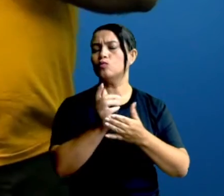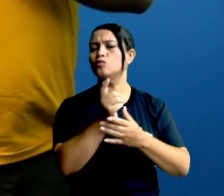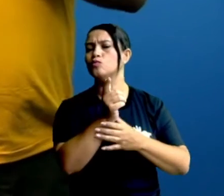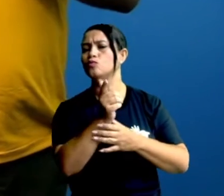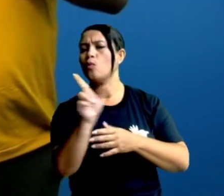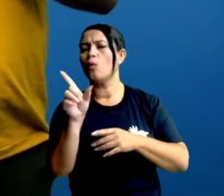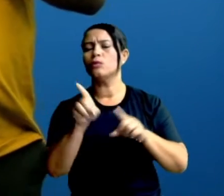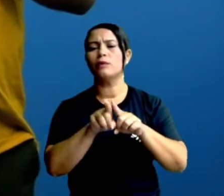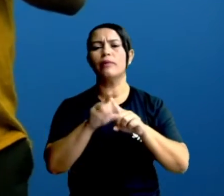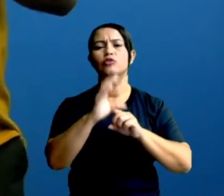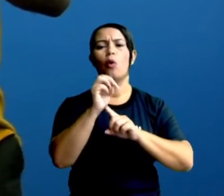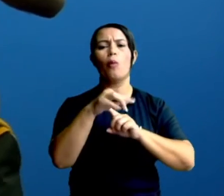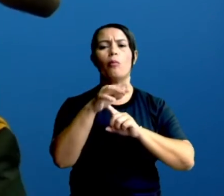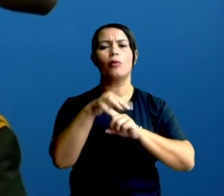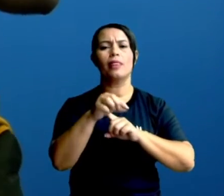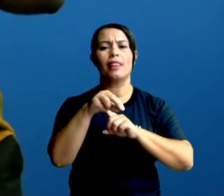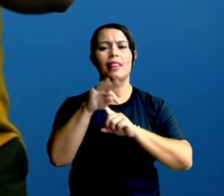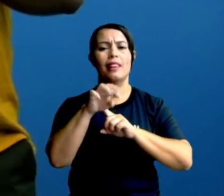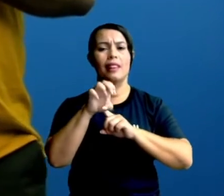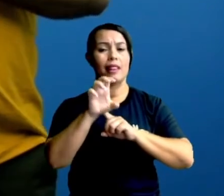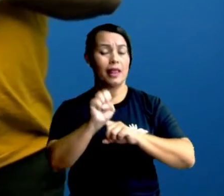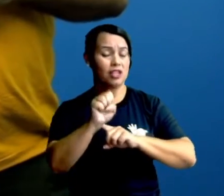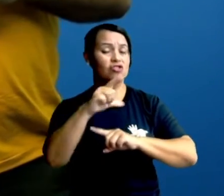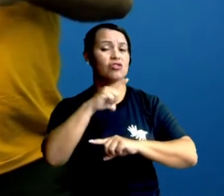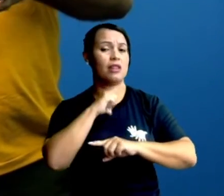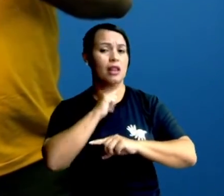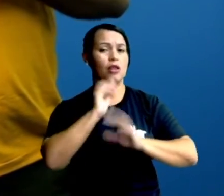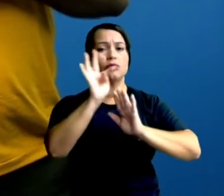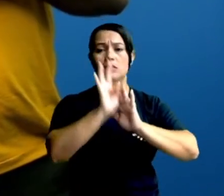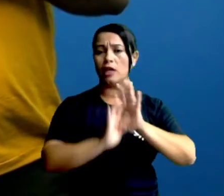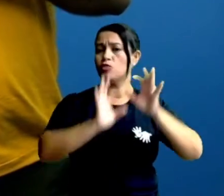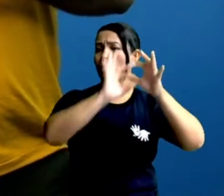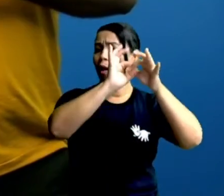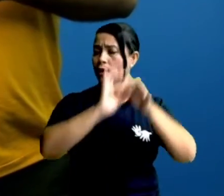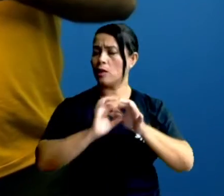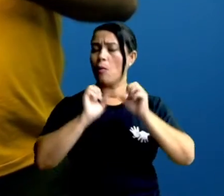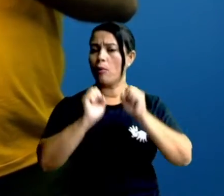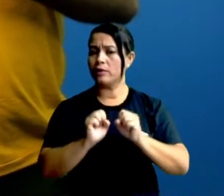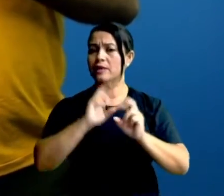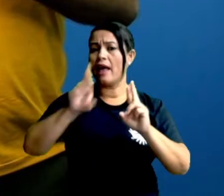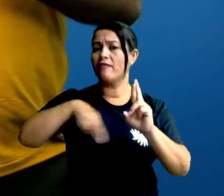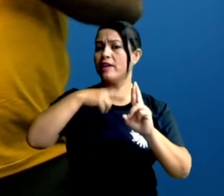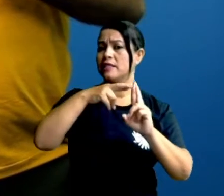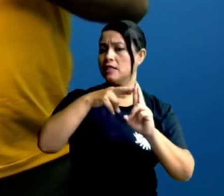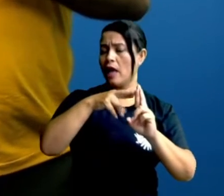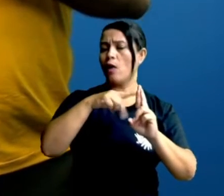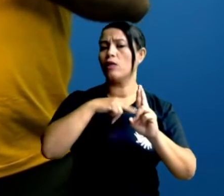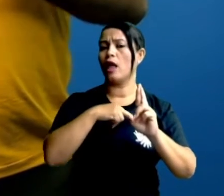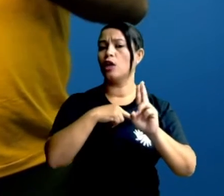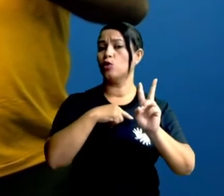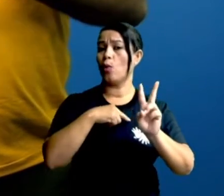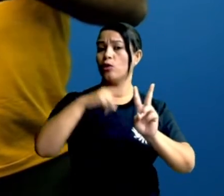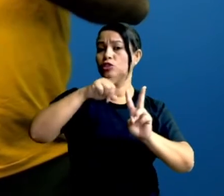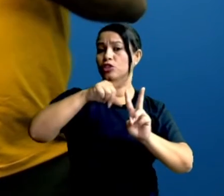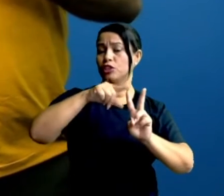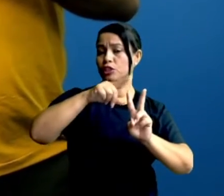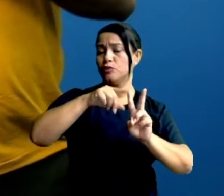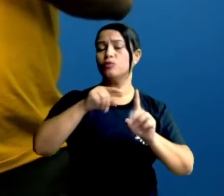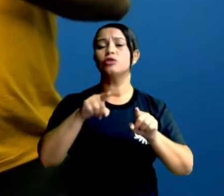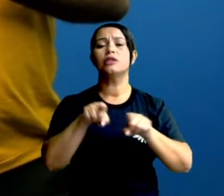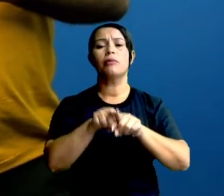né? Então, essa coesão textual ela pode ser referencial, ela tem dois tipos, né? Ou ela pode